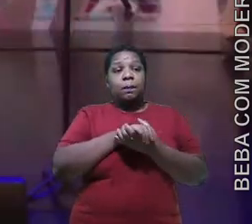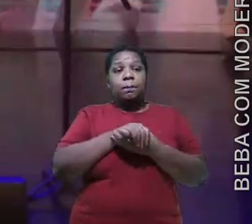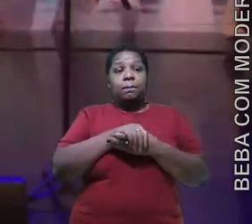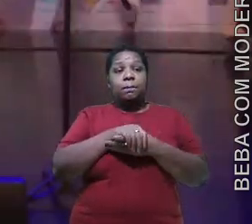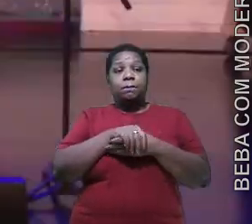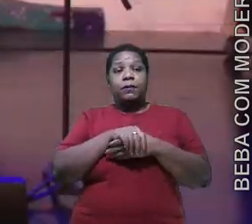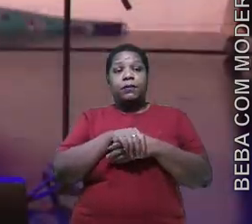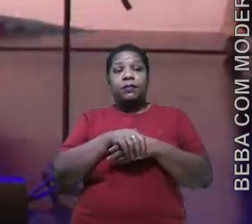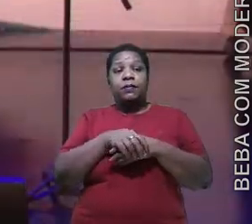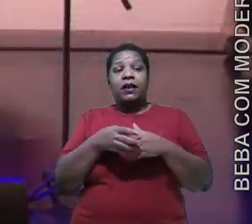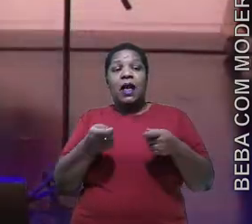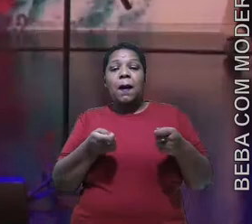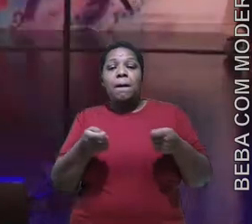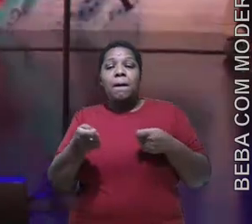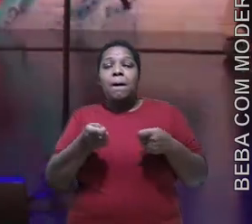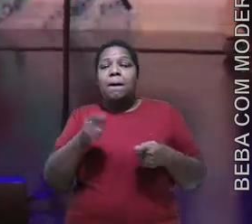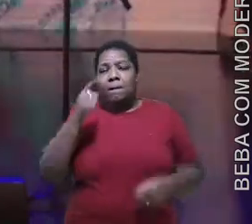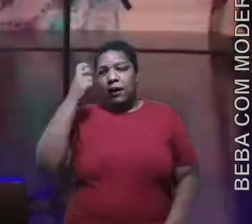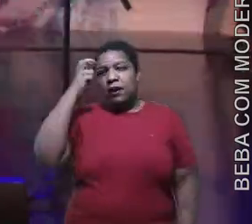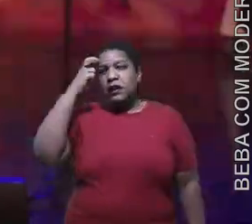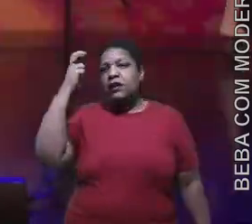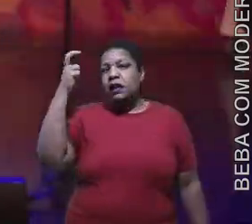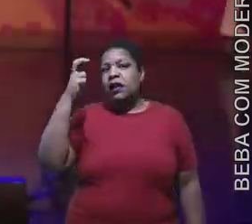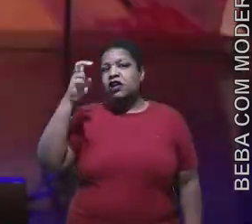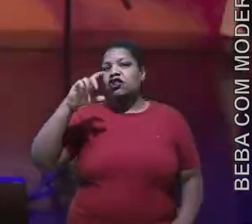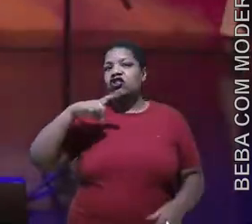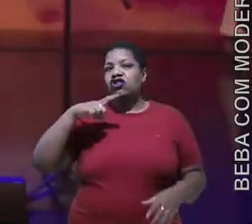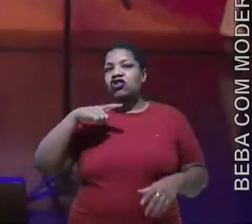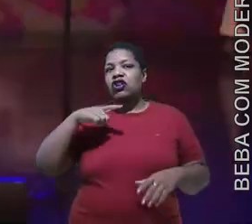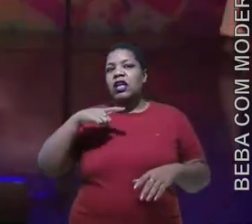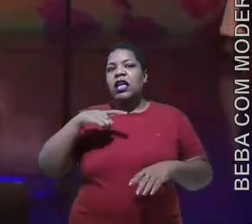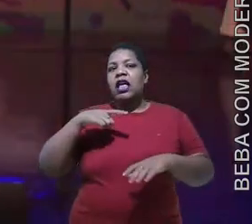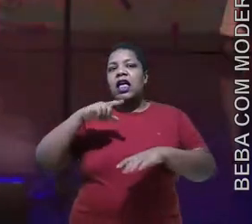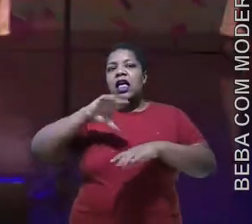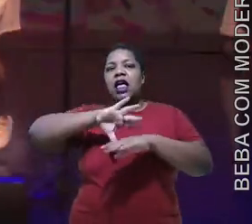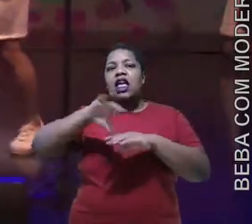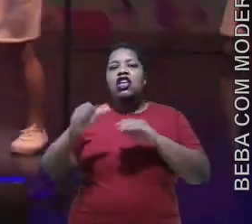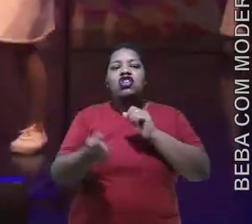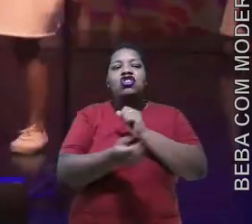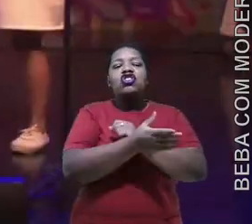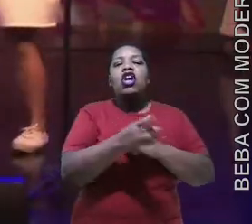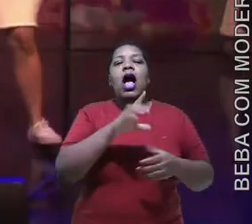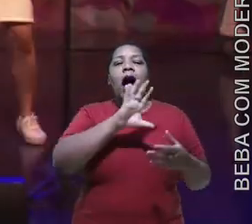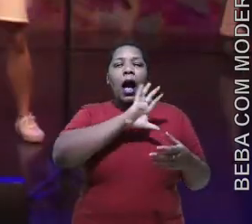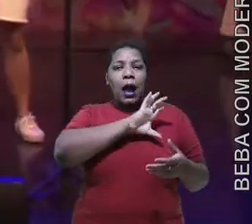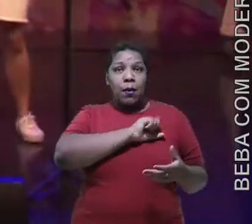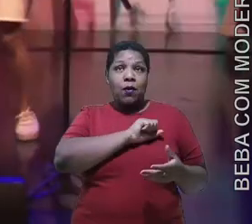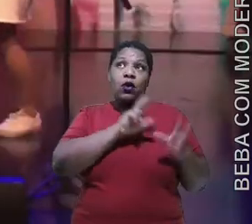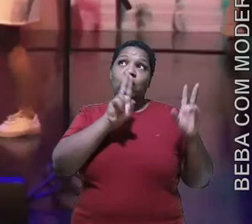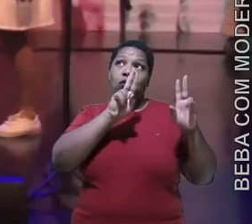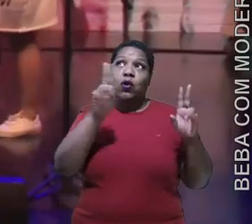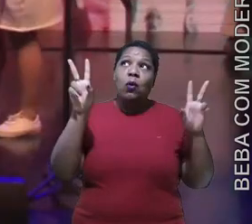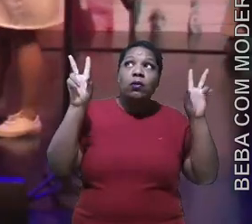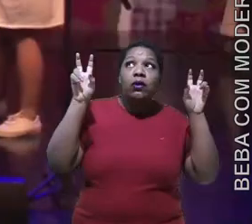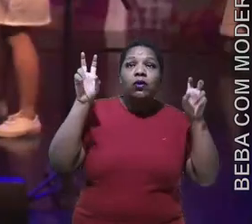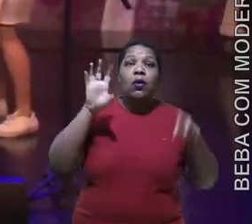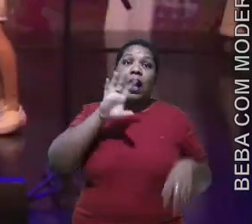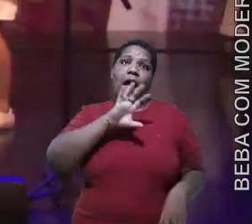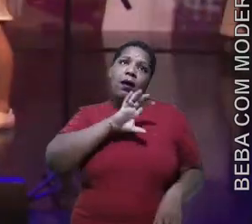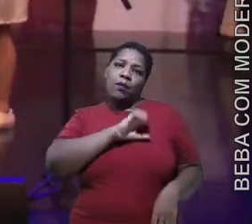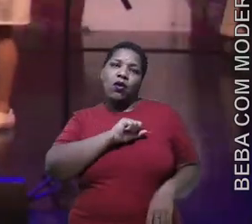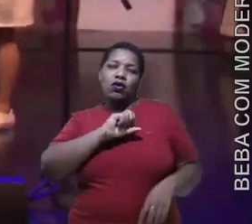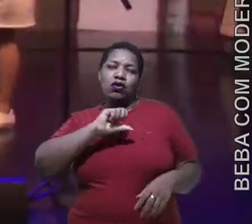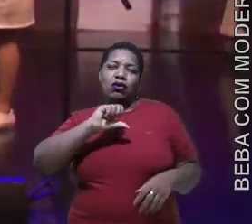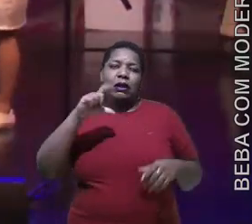amor o que que qual que é o pastor falou para você entrar na Banda Nova formação é